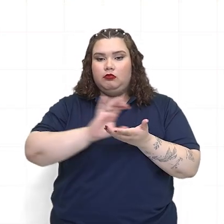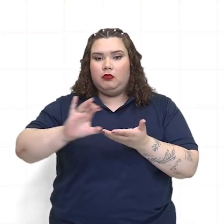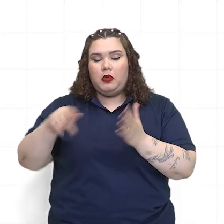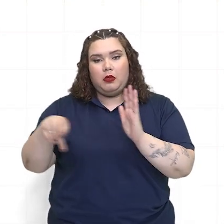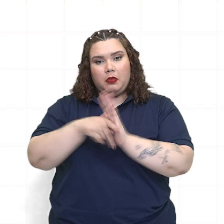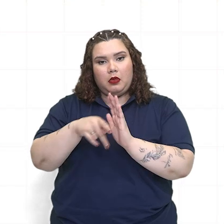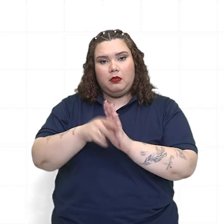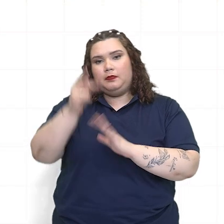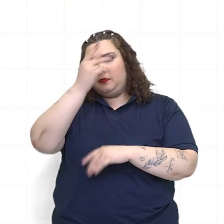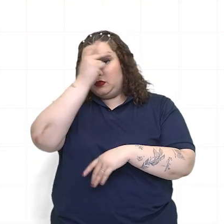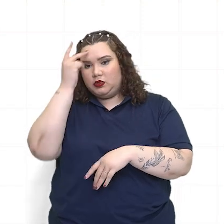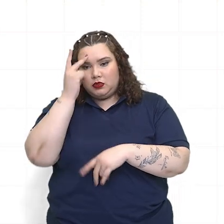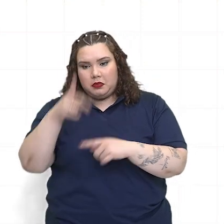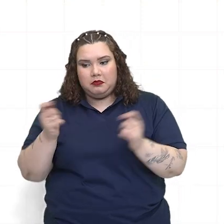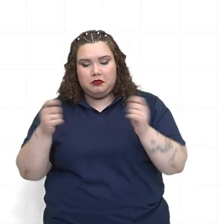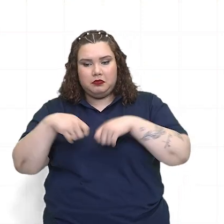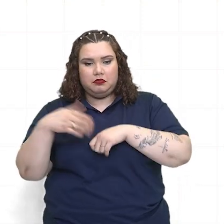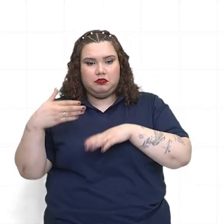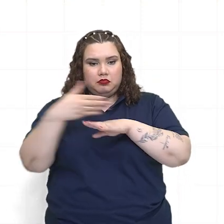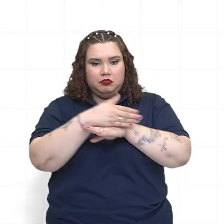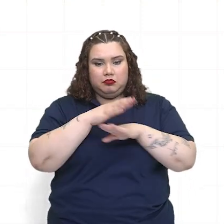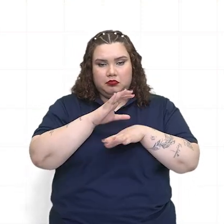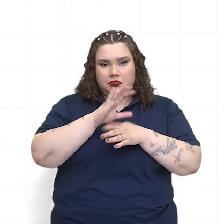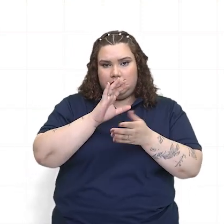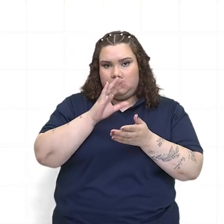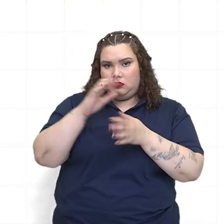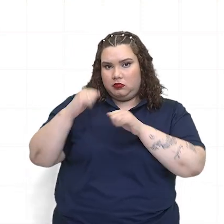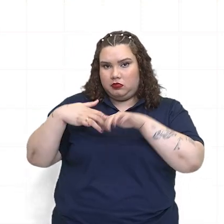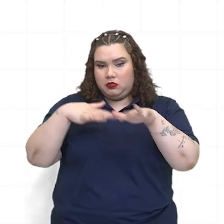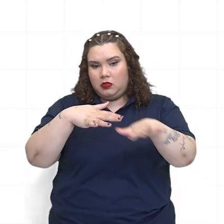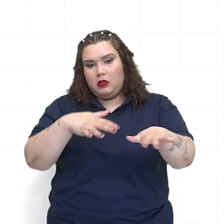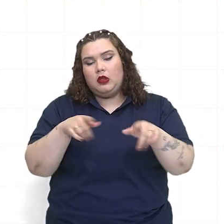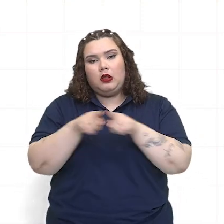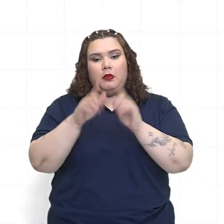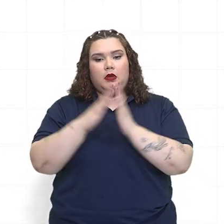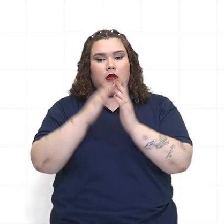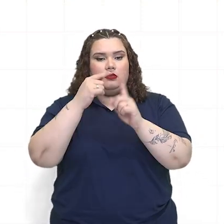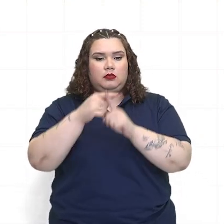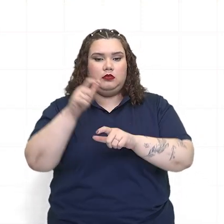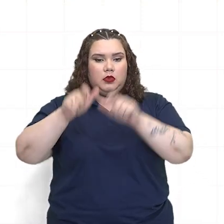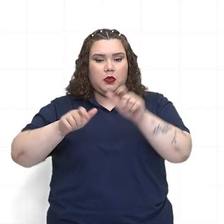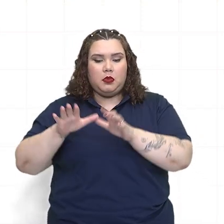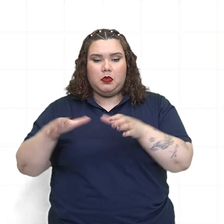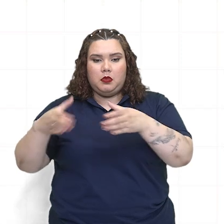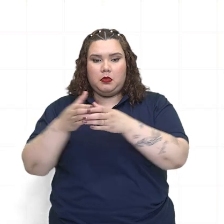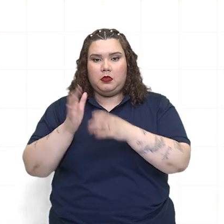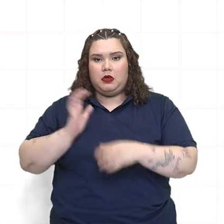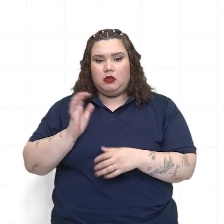eram financiadas pelos próprios cruzados e pela igreja. Os pequenos nobres